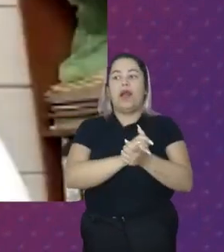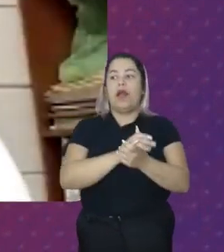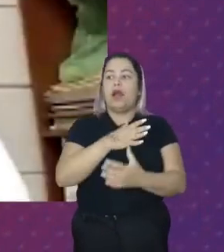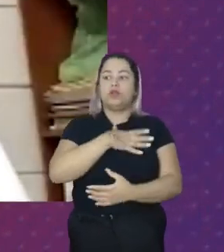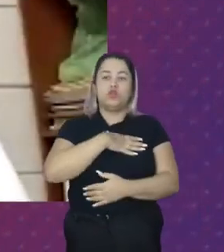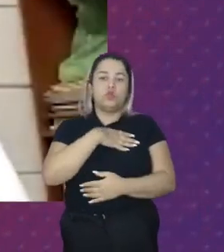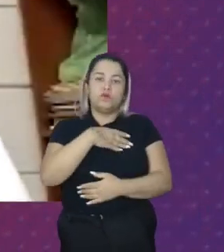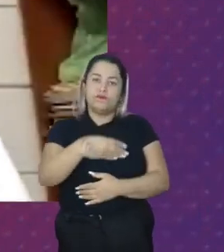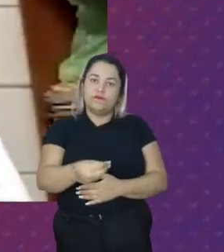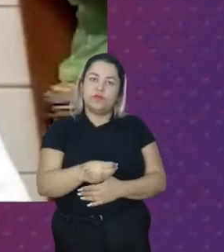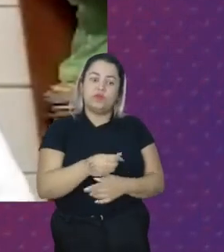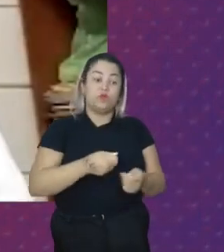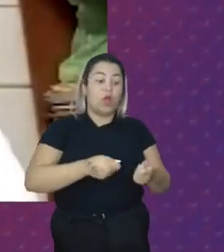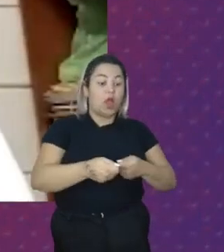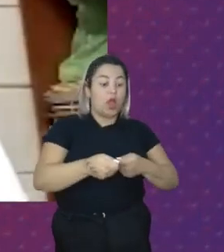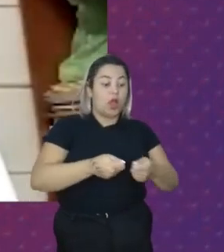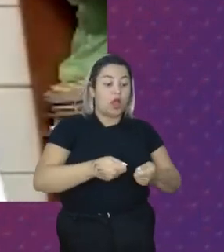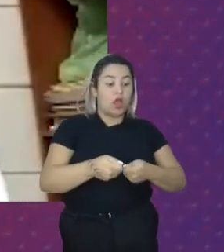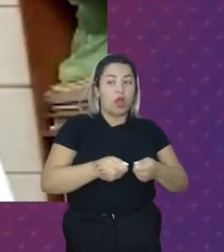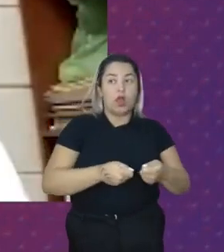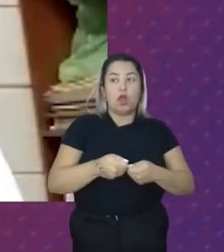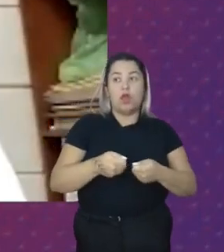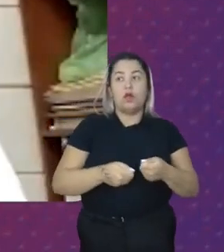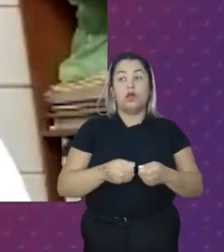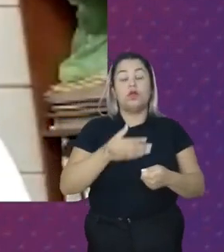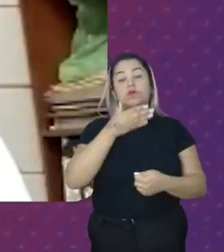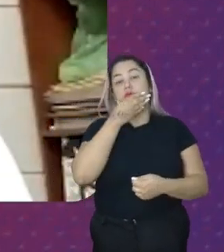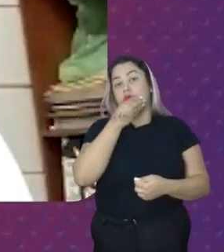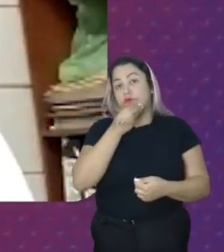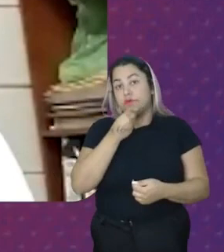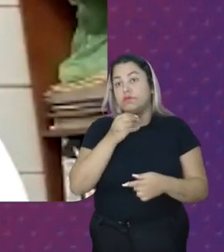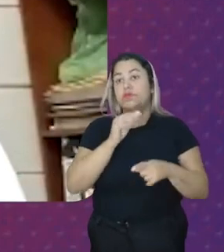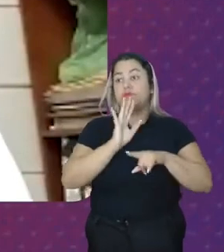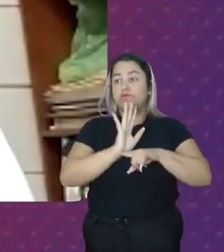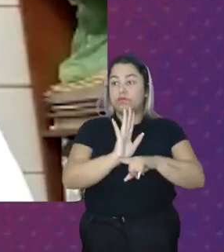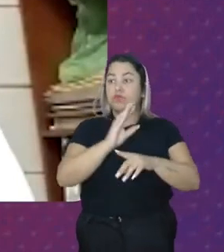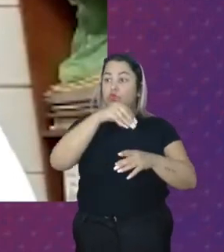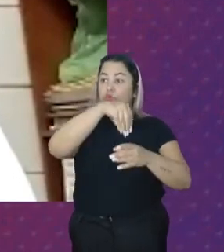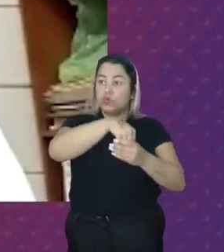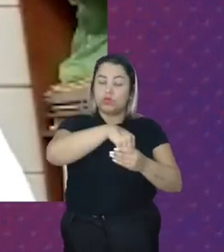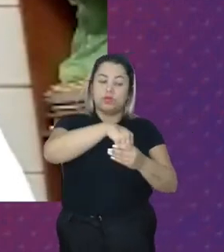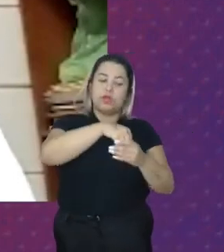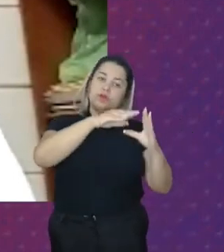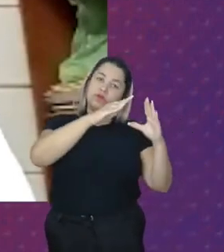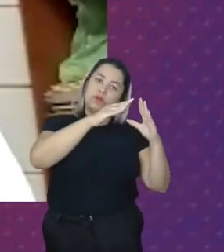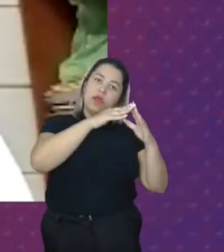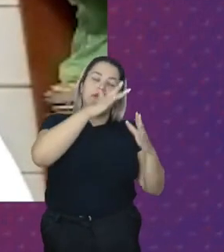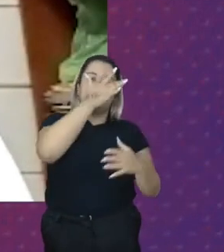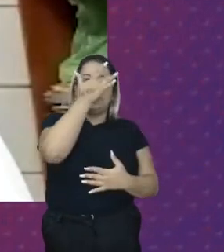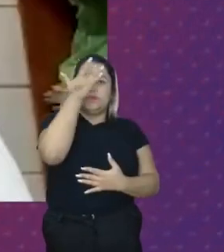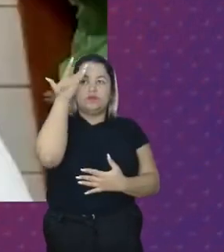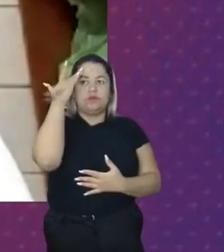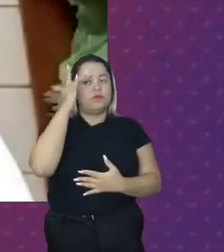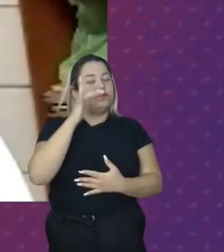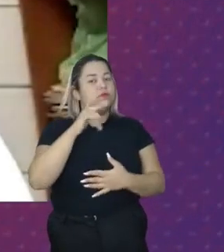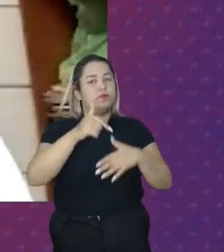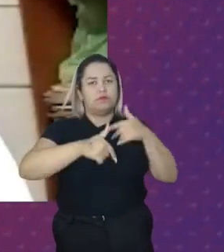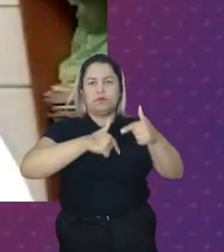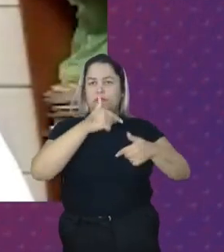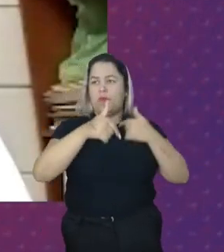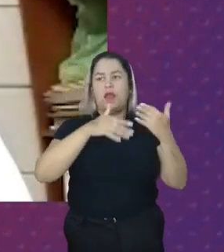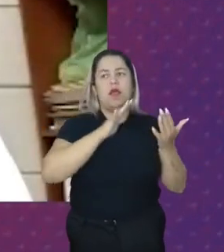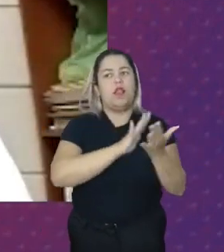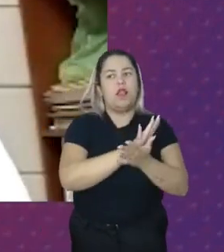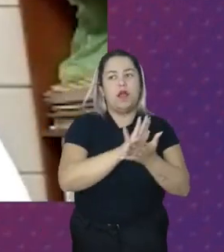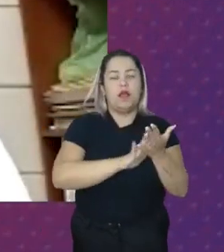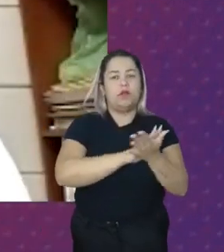Os recursos Que o marido Coloca Dentro de casa Muitas vezes As pessoas dizem assim Ah, a pulana Não trabalha Ela não faz